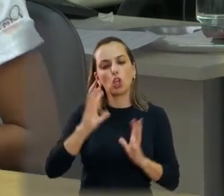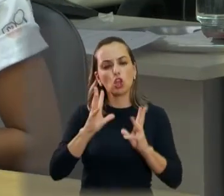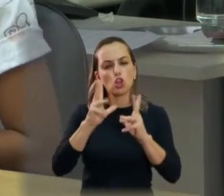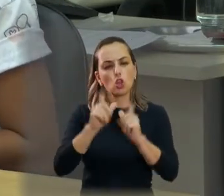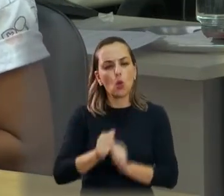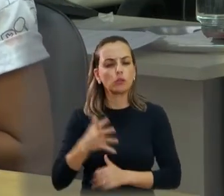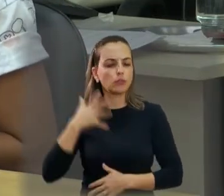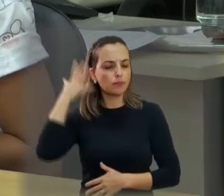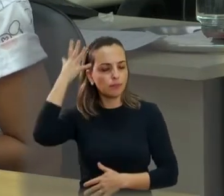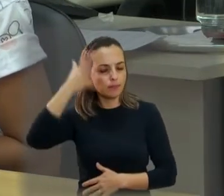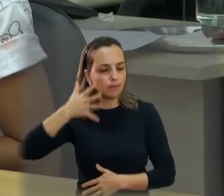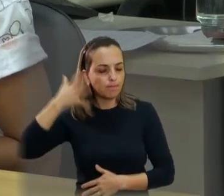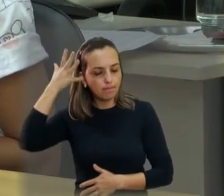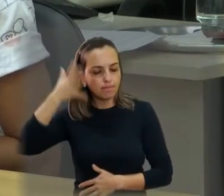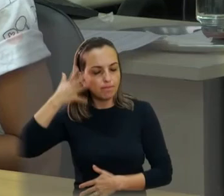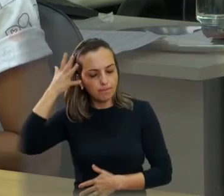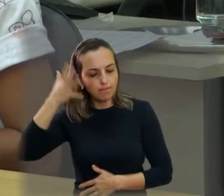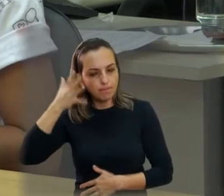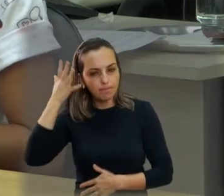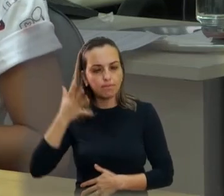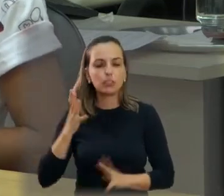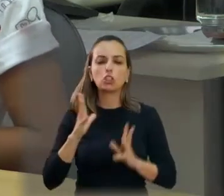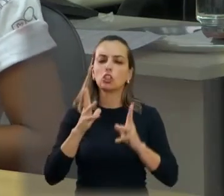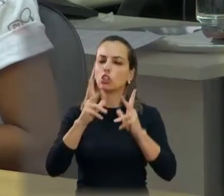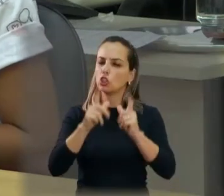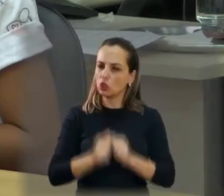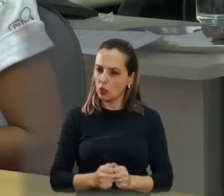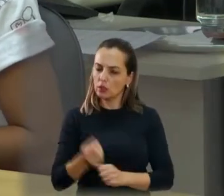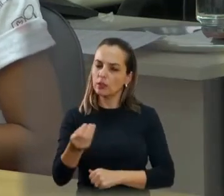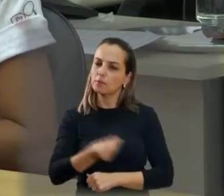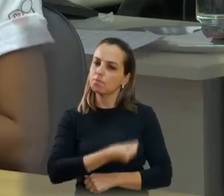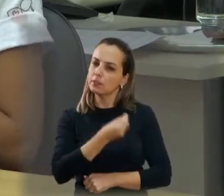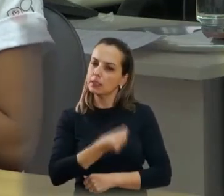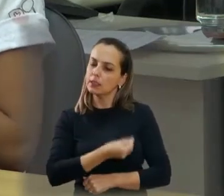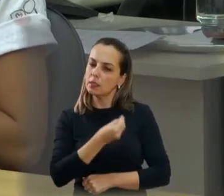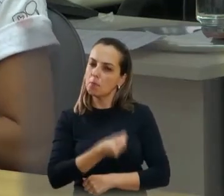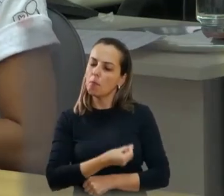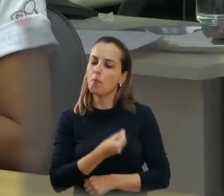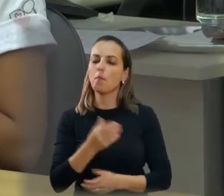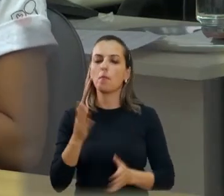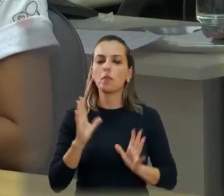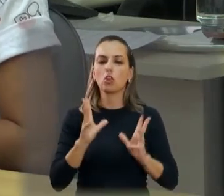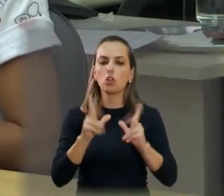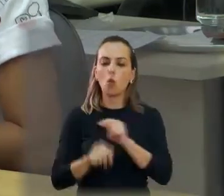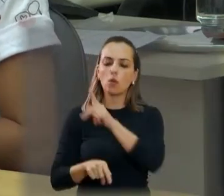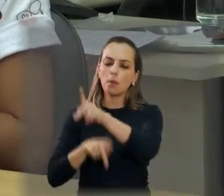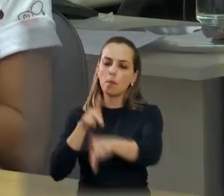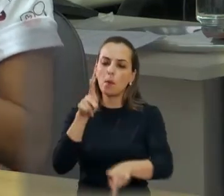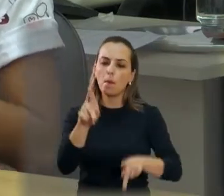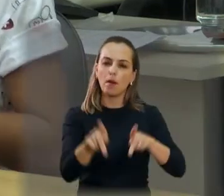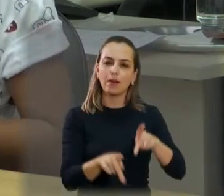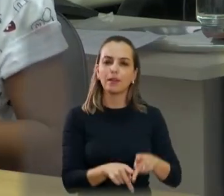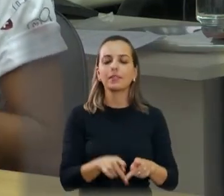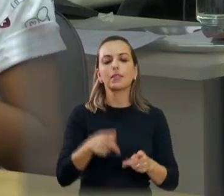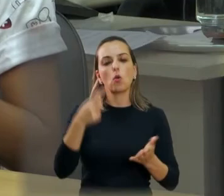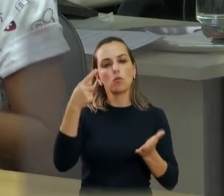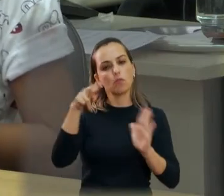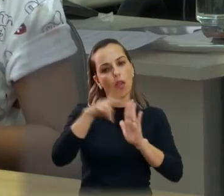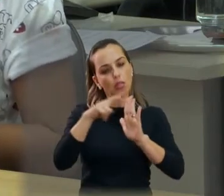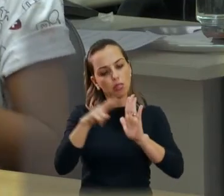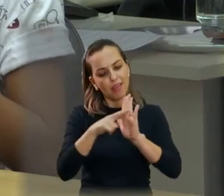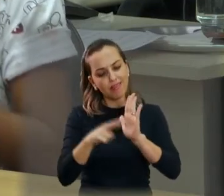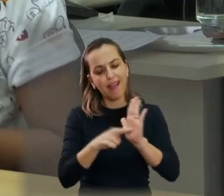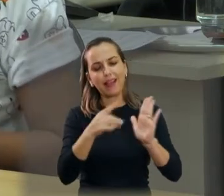Ademir, também o coronel João Alberto, doutor Marcos, Haroldo, toda a população que está cumprindo as